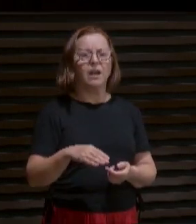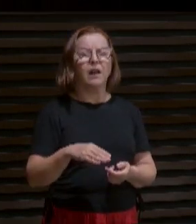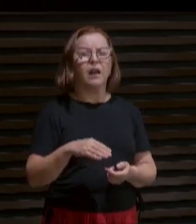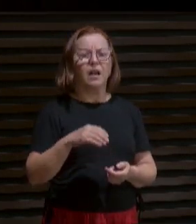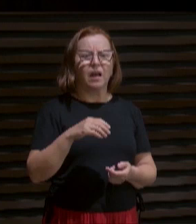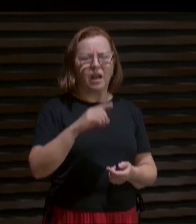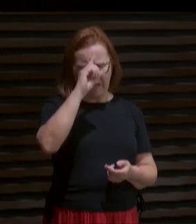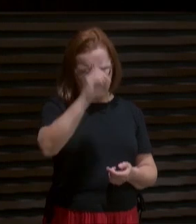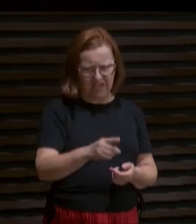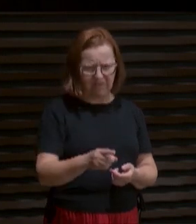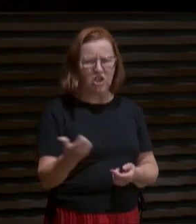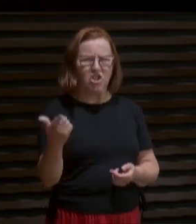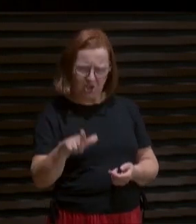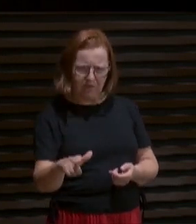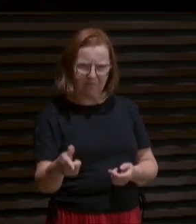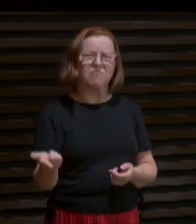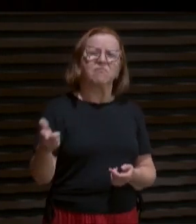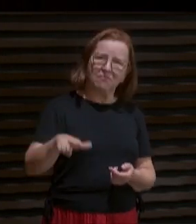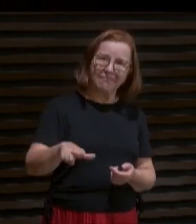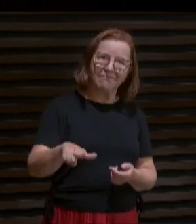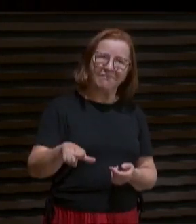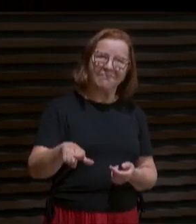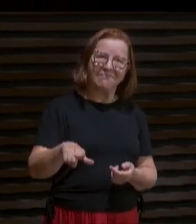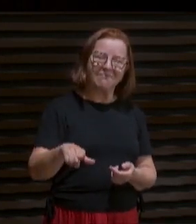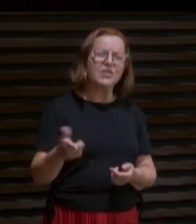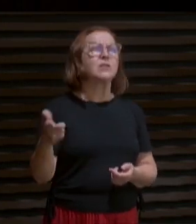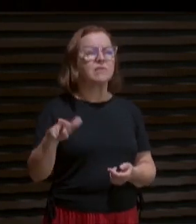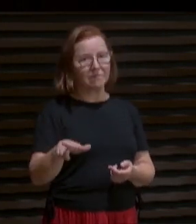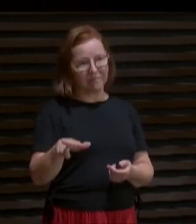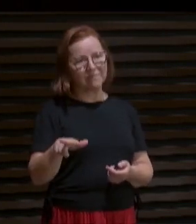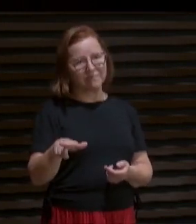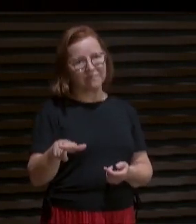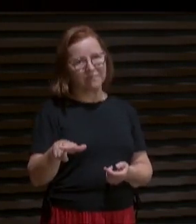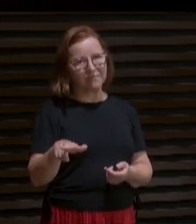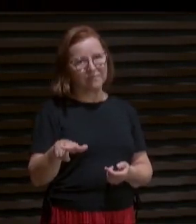Read again. Outra vez. Outra vez.